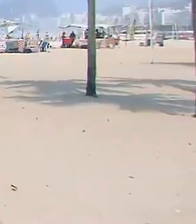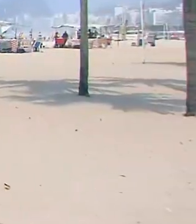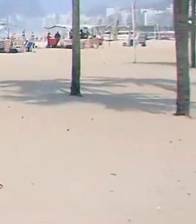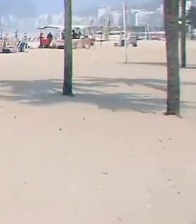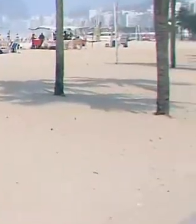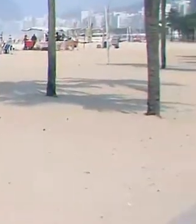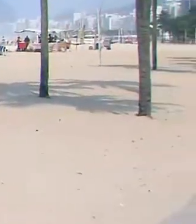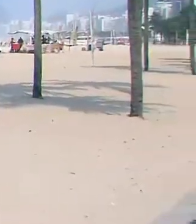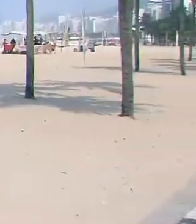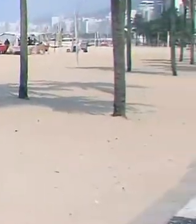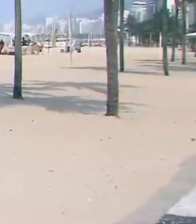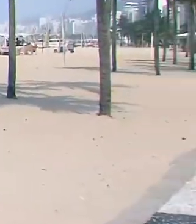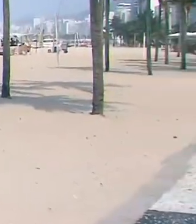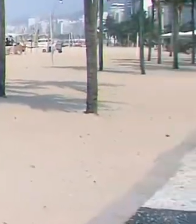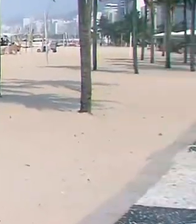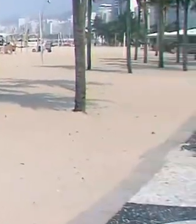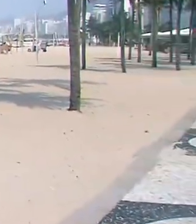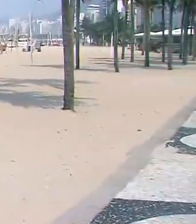Tchau.